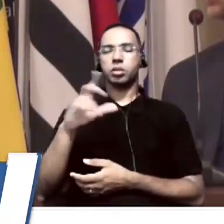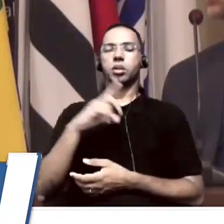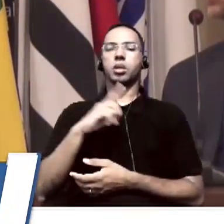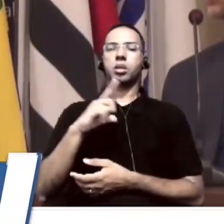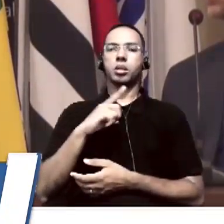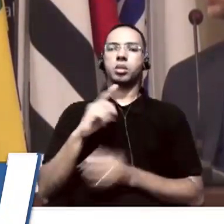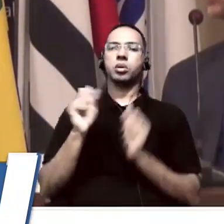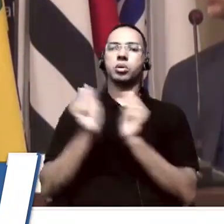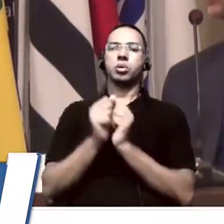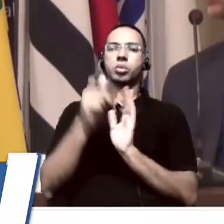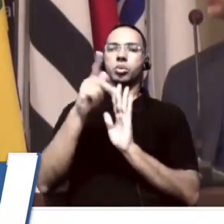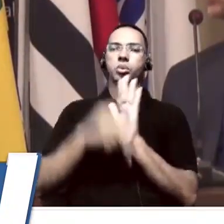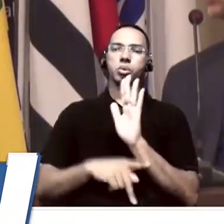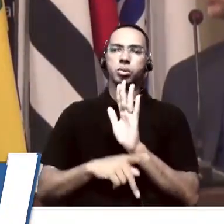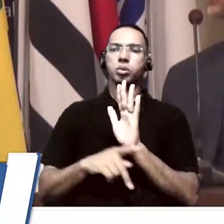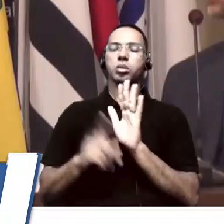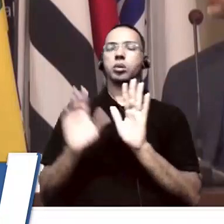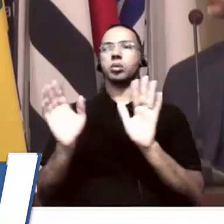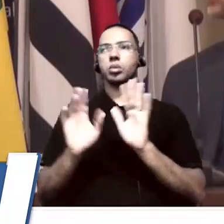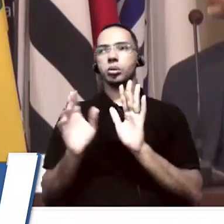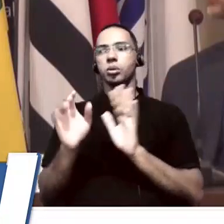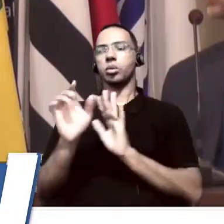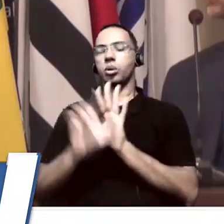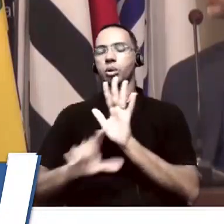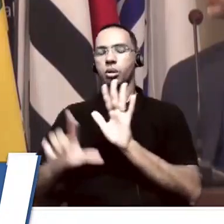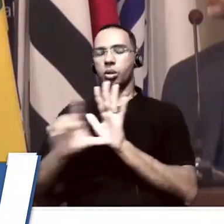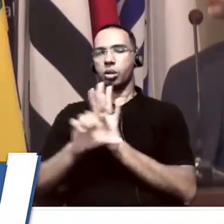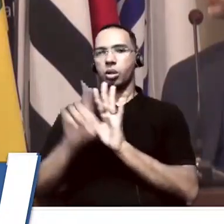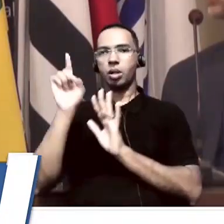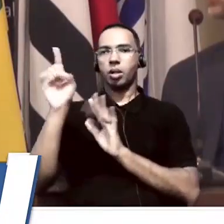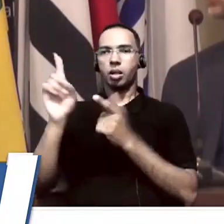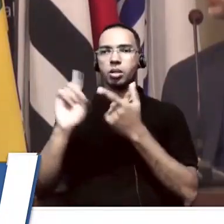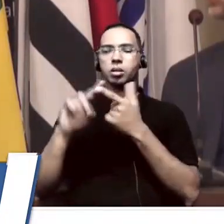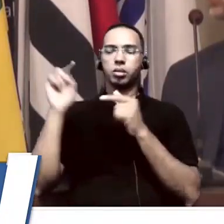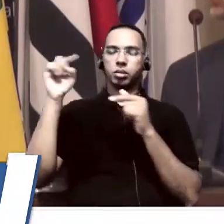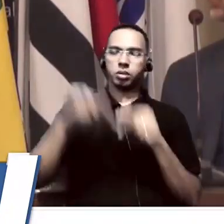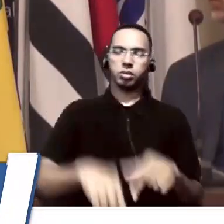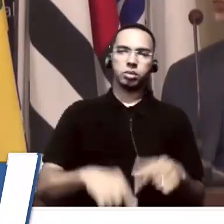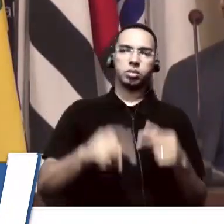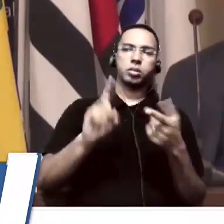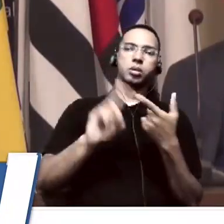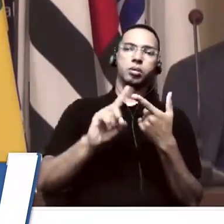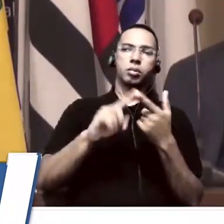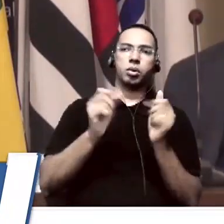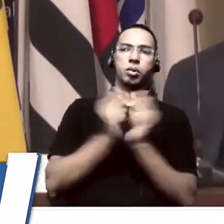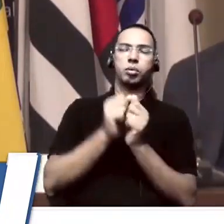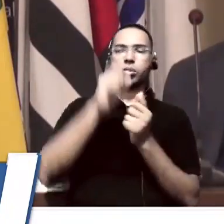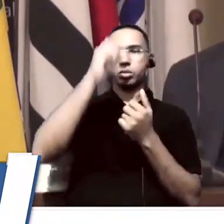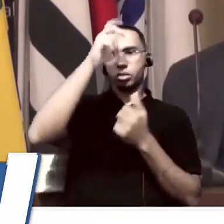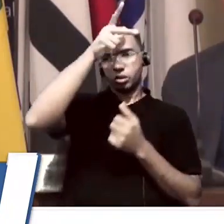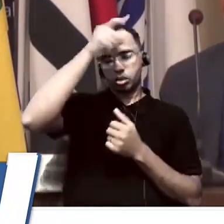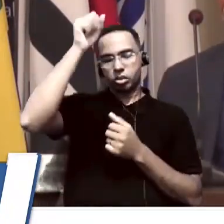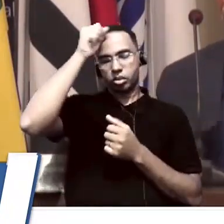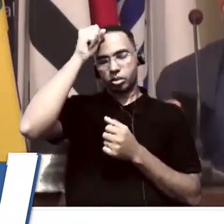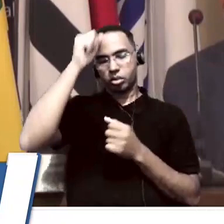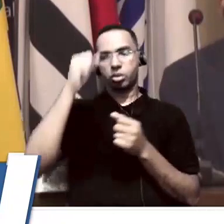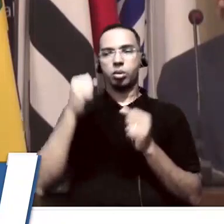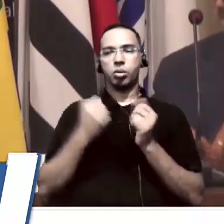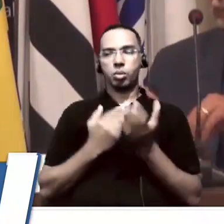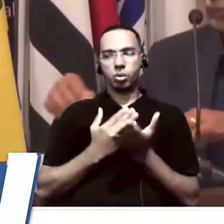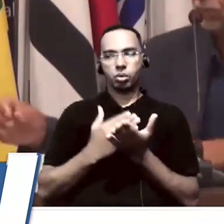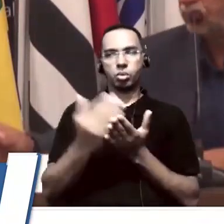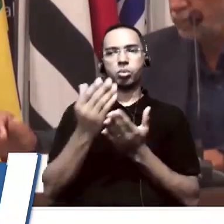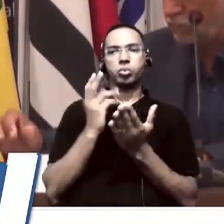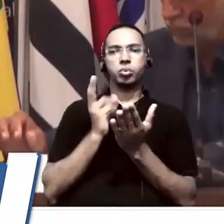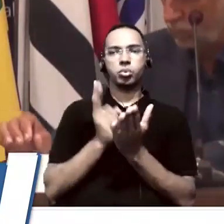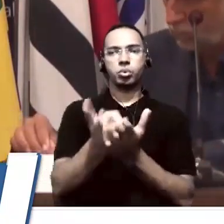juntamente não só com o Poder Legislativo, lá também com a gente, o Poder Executivo, para a gente estar dando andamento nesse estudo, que aí envolve até o